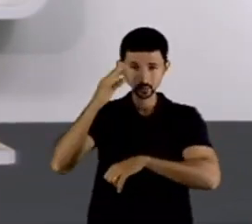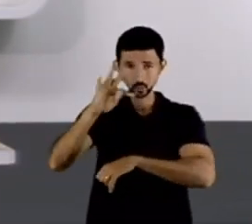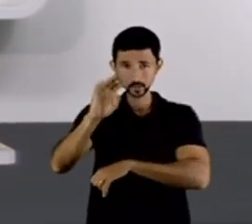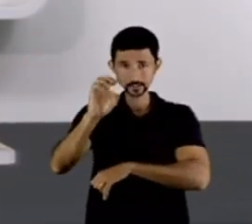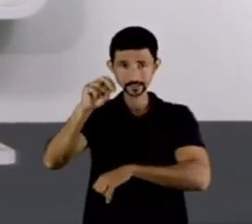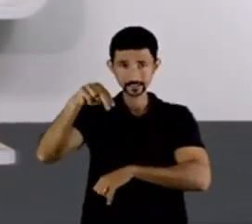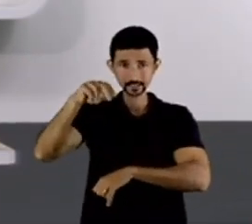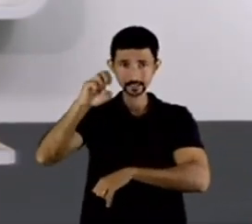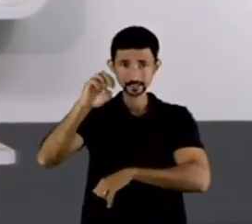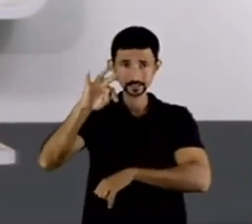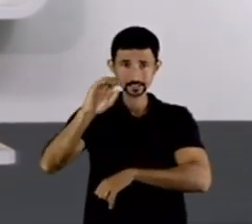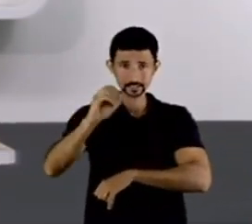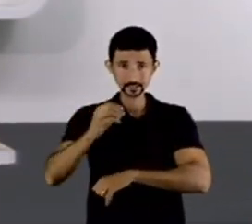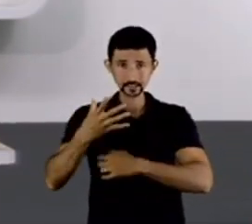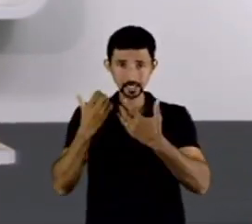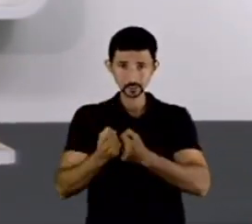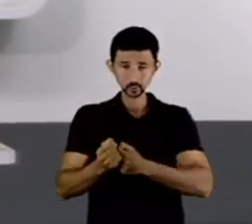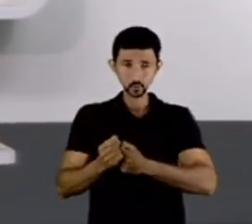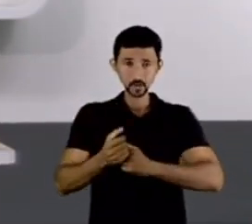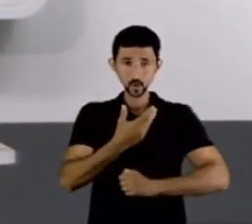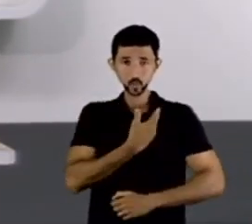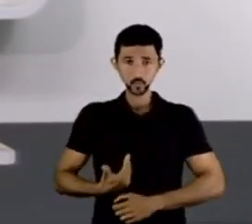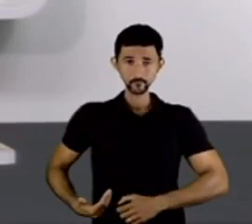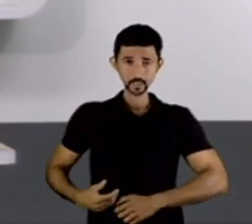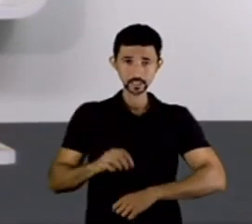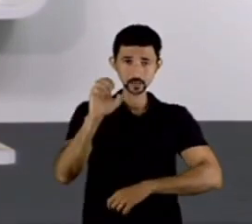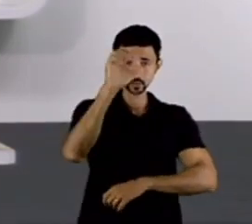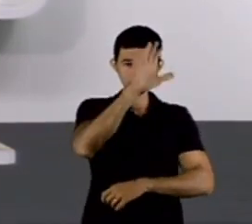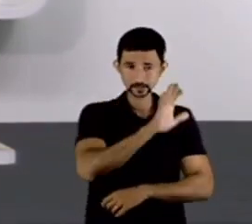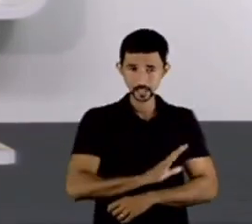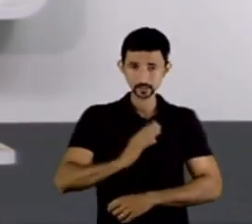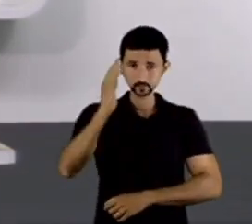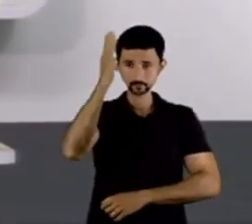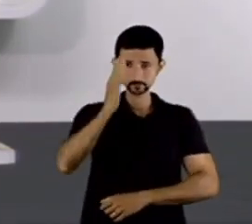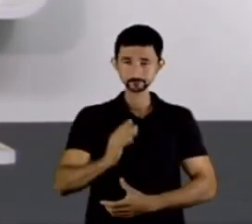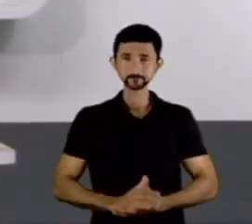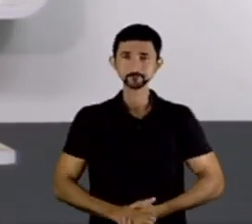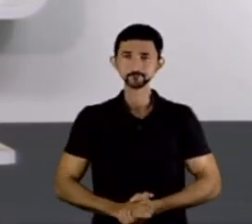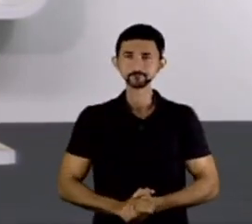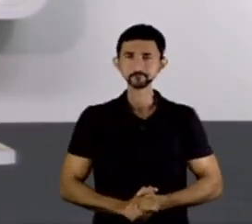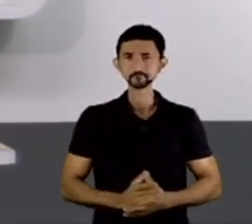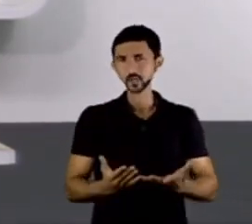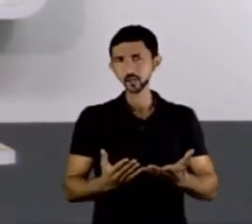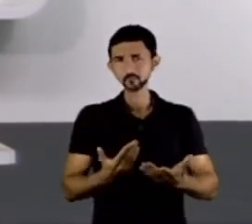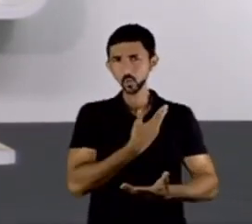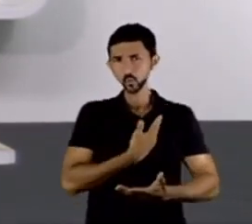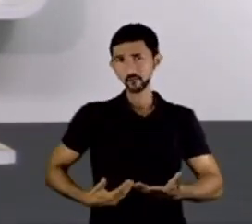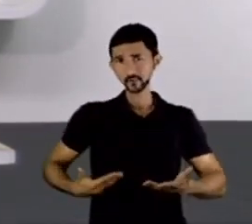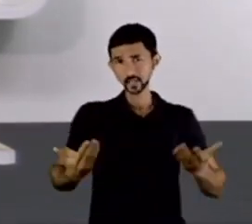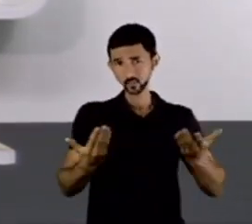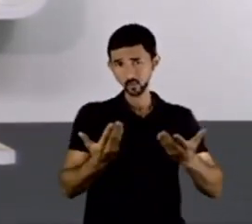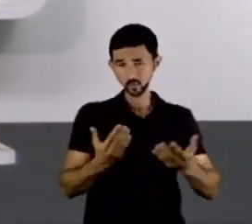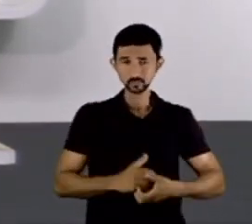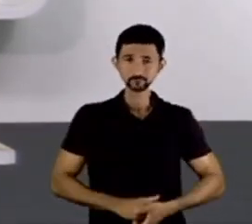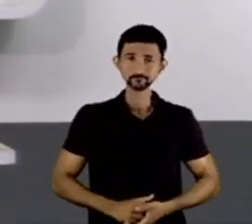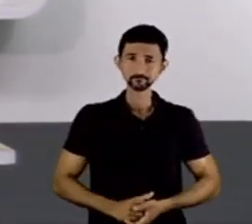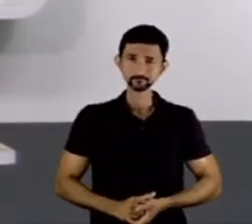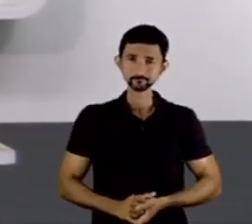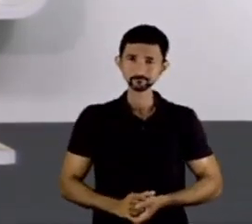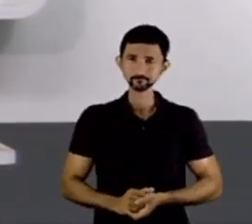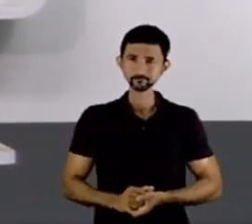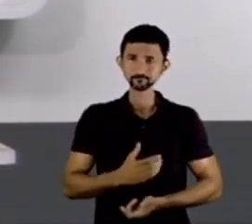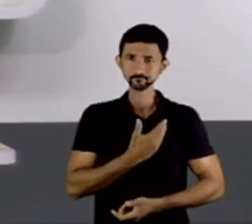tenentes assumem a presidência dos estados, que seria como se fosse o governo do estado, tá?